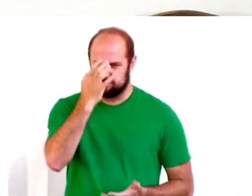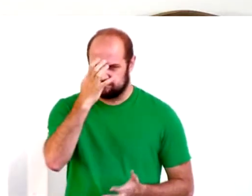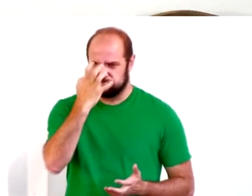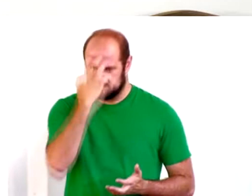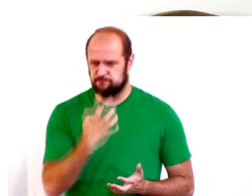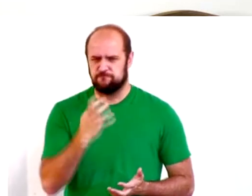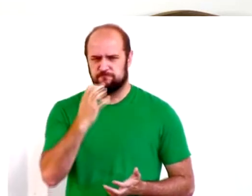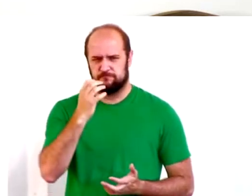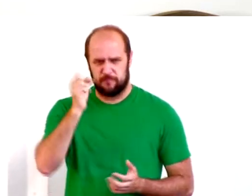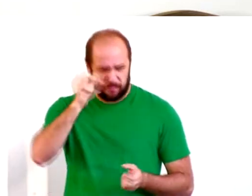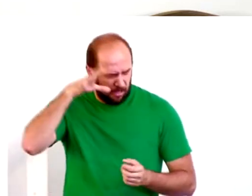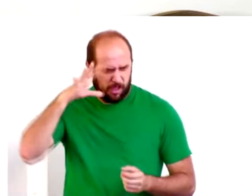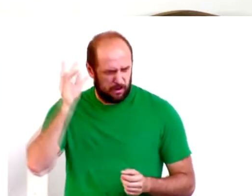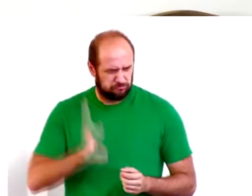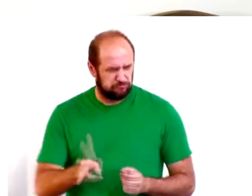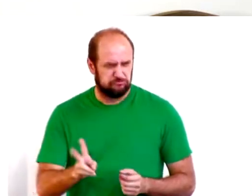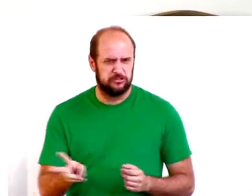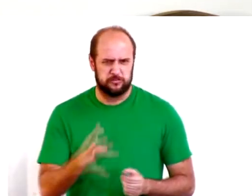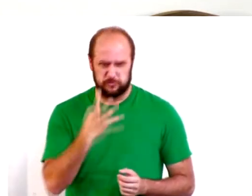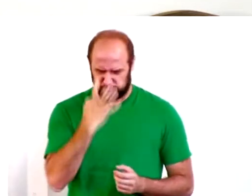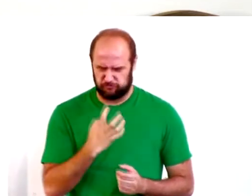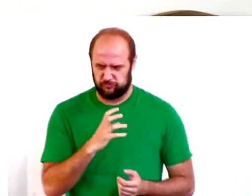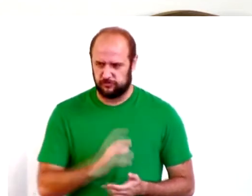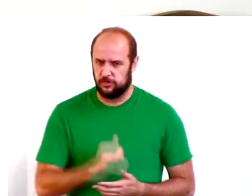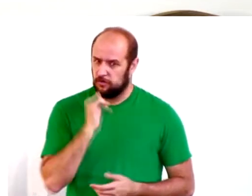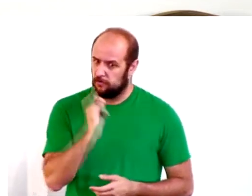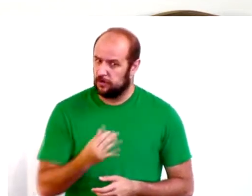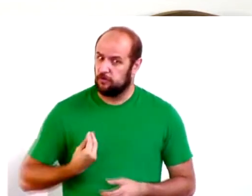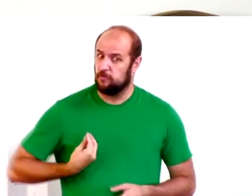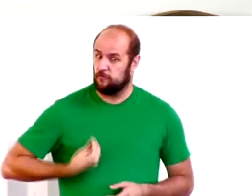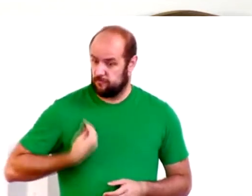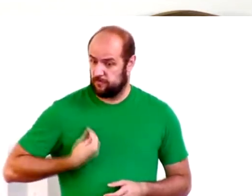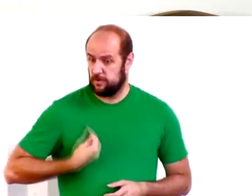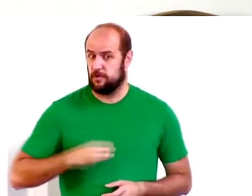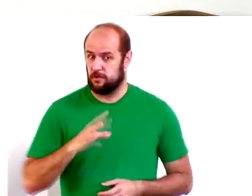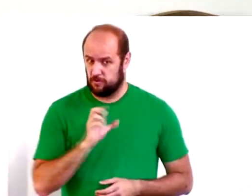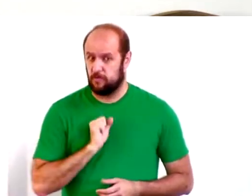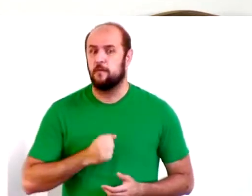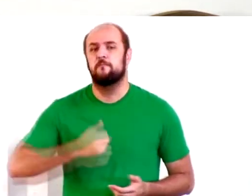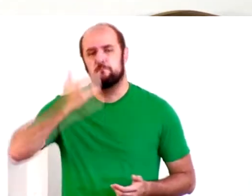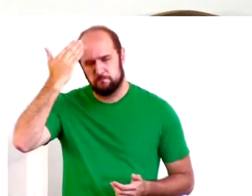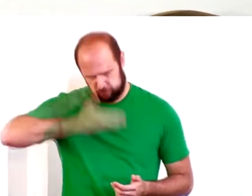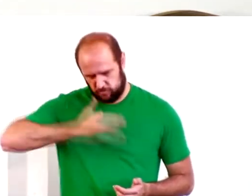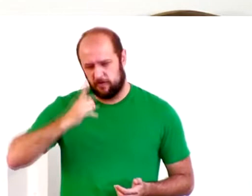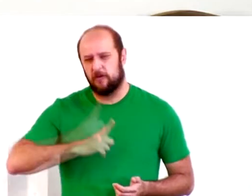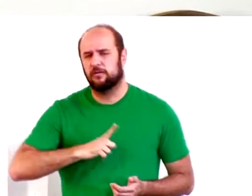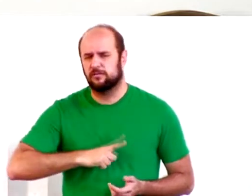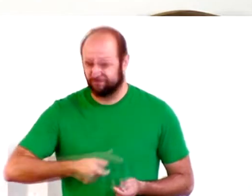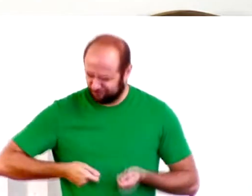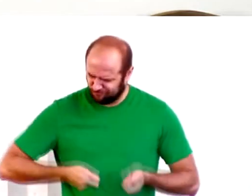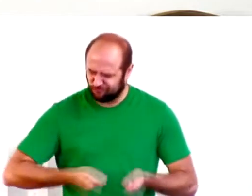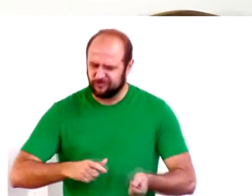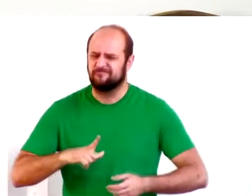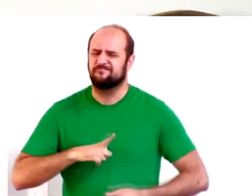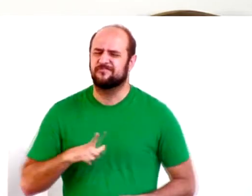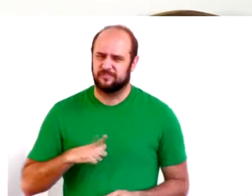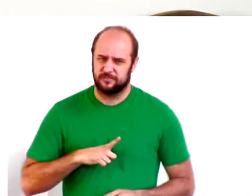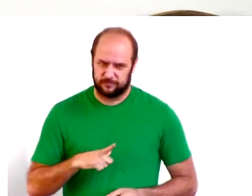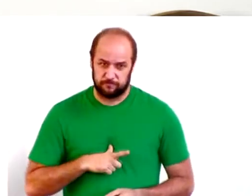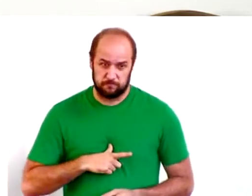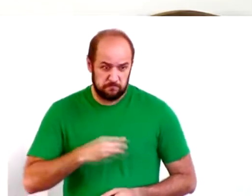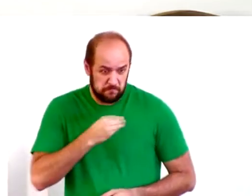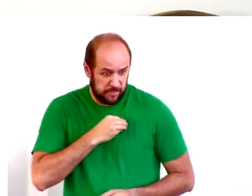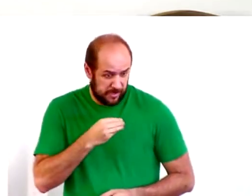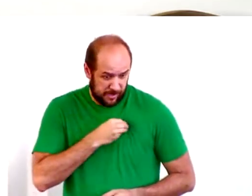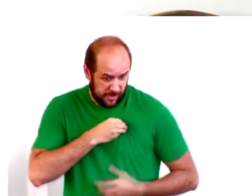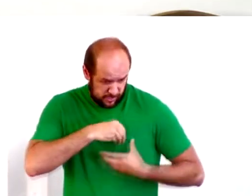humana, e falando da vida humana, ele diz que vida humana vai passar por provação. Ele diz, olha, a origem do pecado